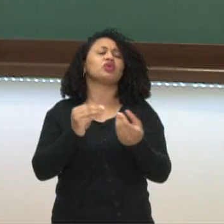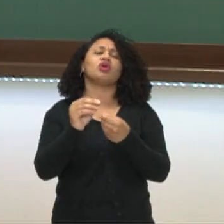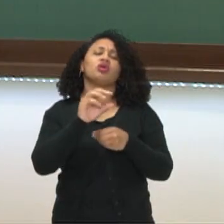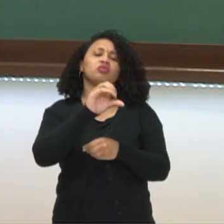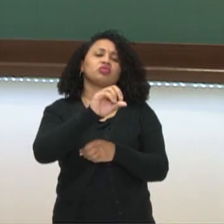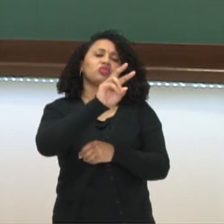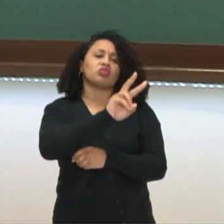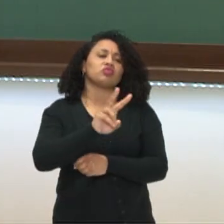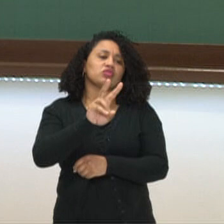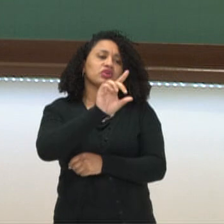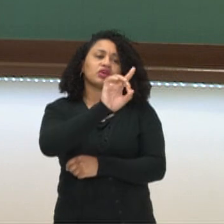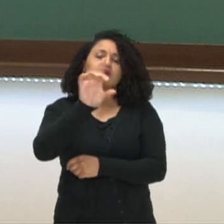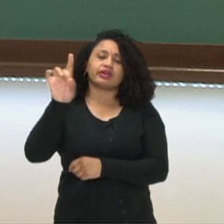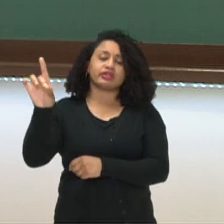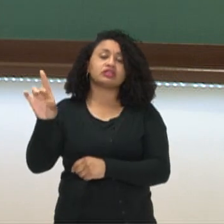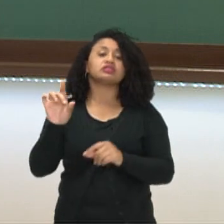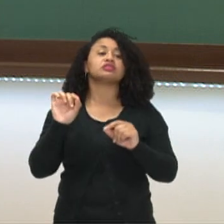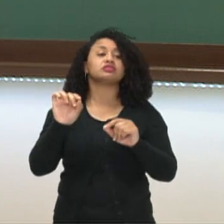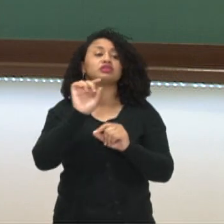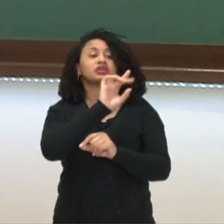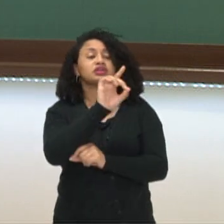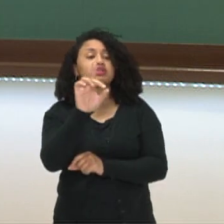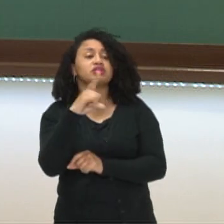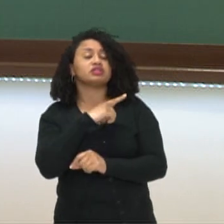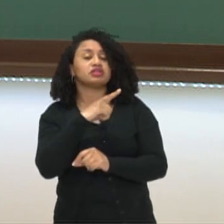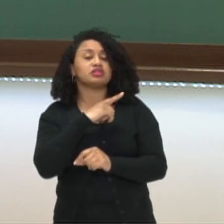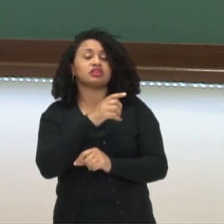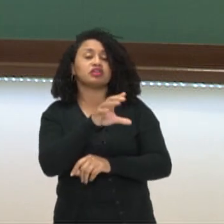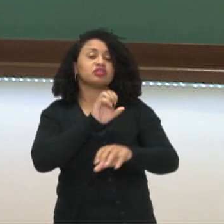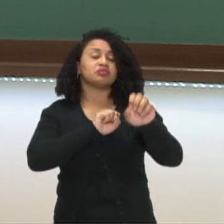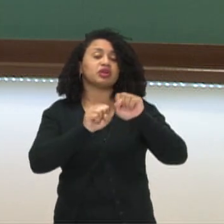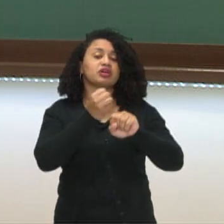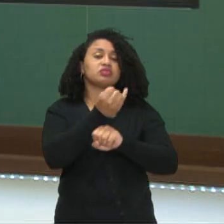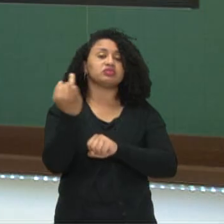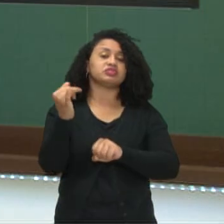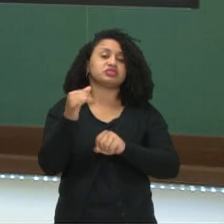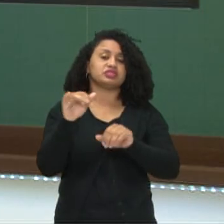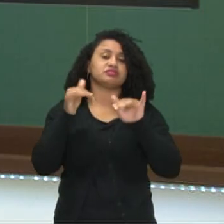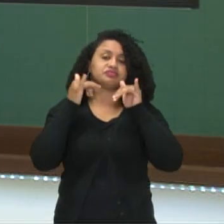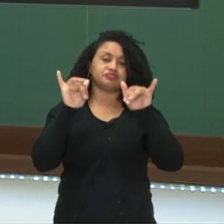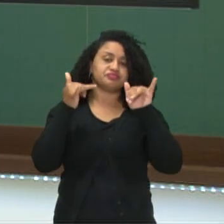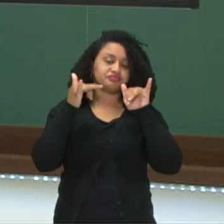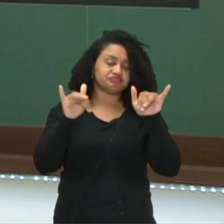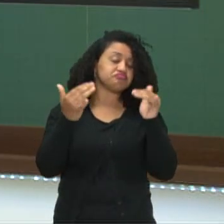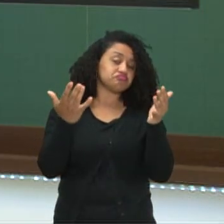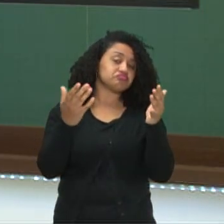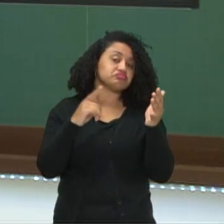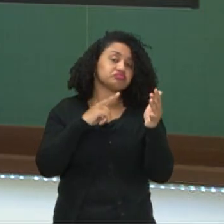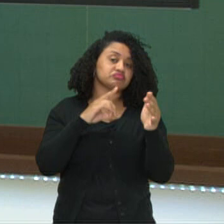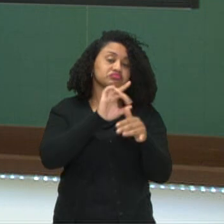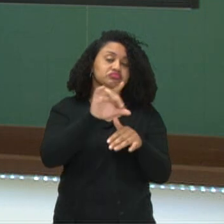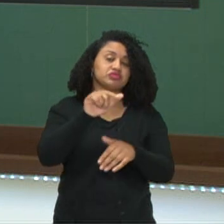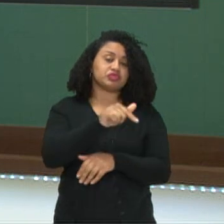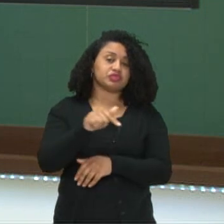ligados em 9 volts cada um vai adquirir uma carga elétrica, tá? Então como cada um vai adquirir uma carga